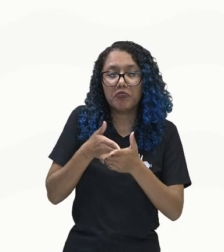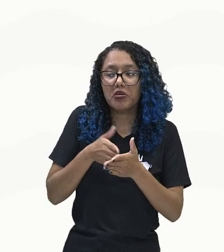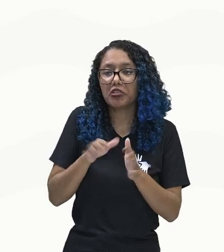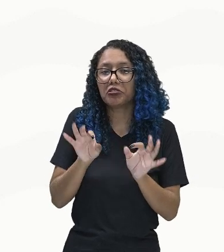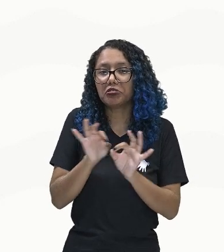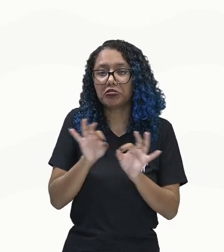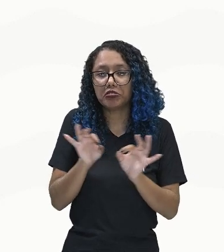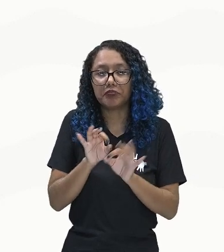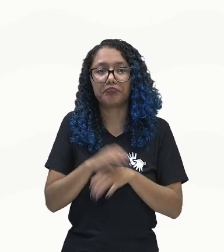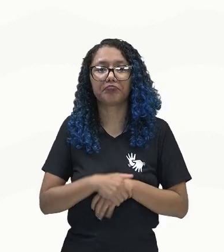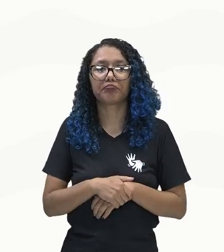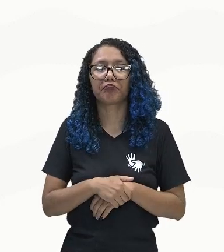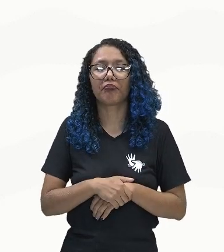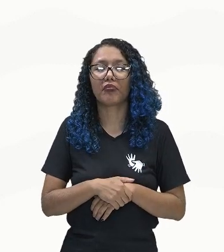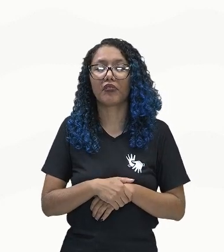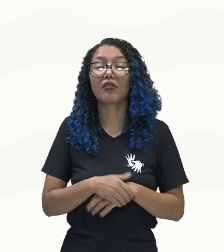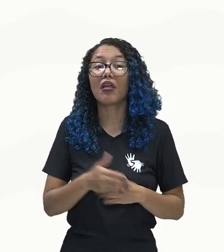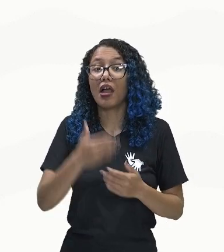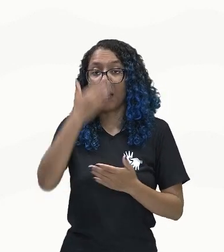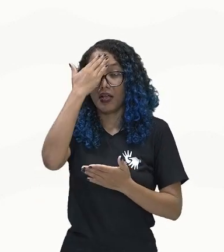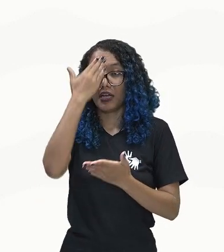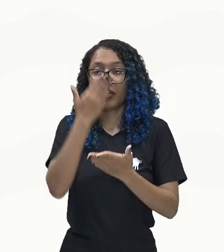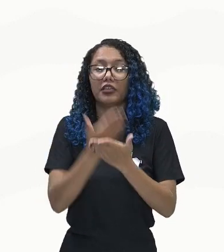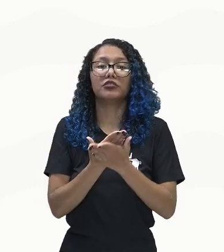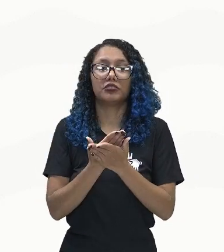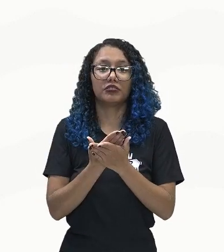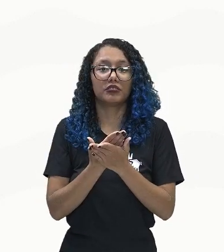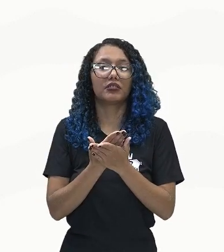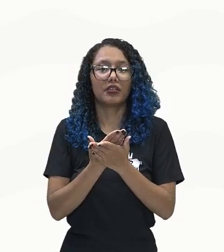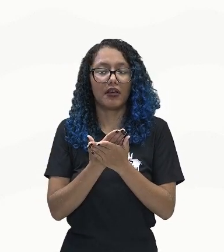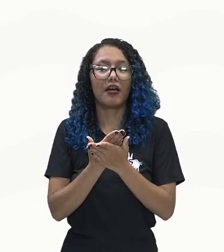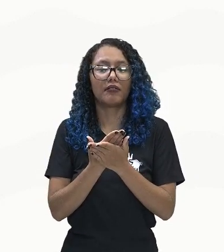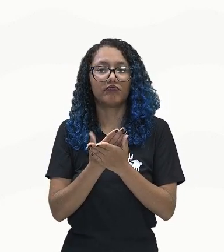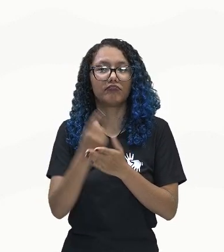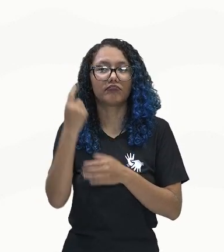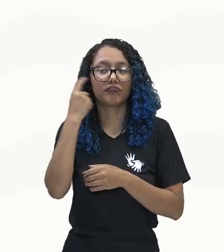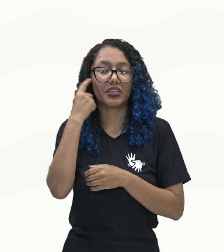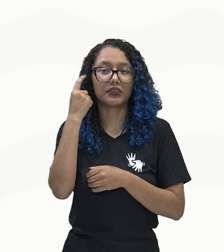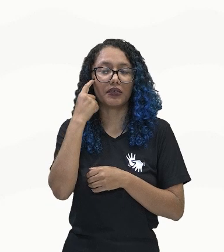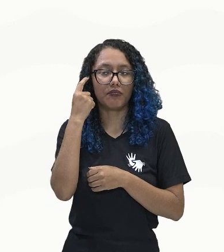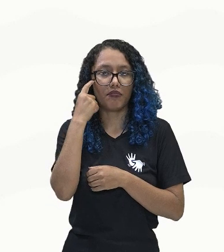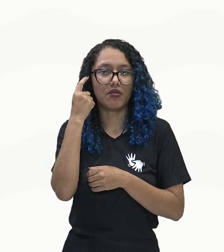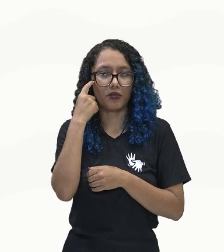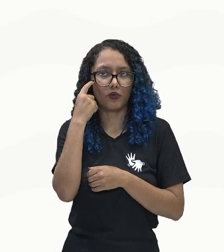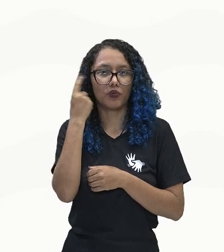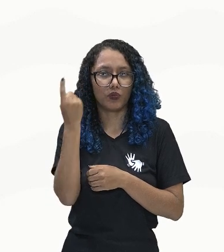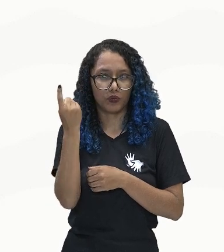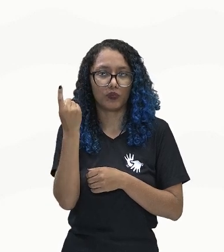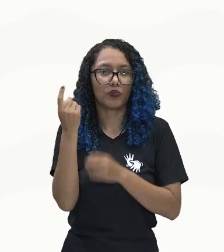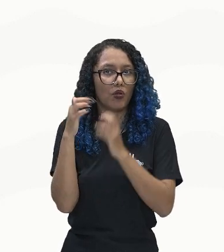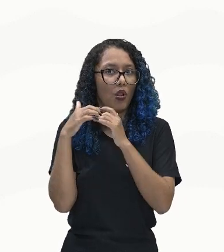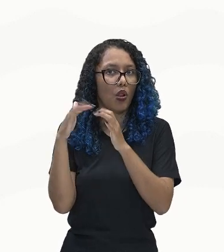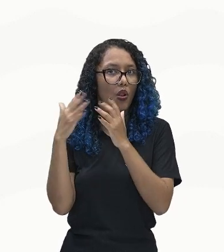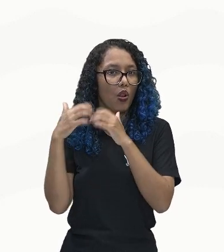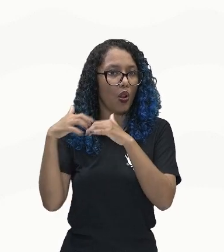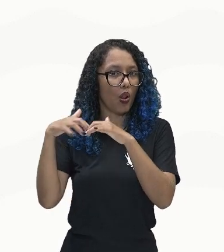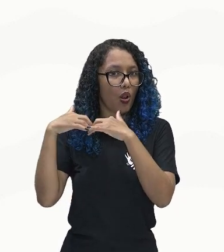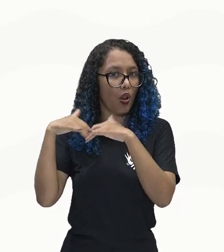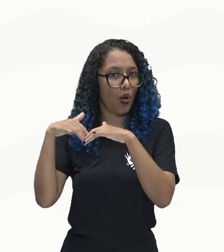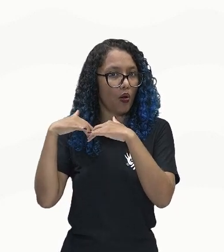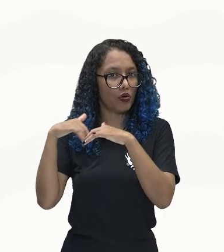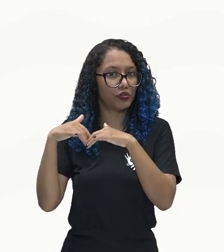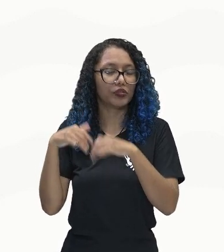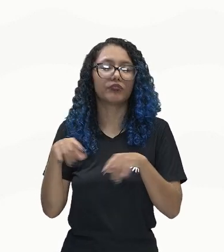em sua intuição. Olha aqui que importante confiar na sua própria, né, intuição. celebrar as